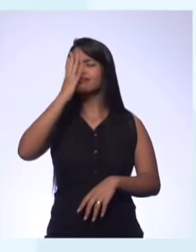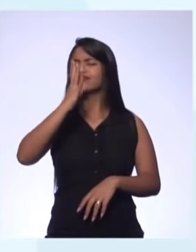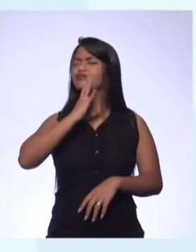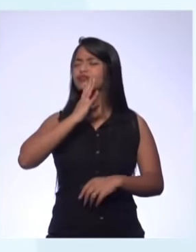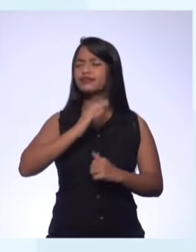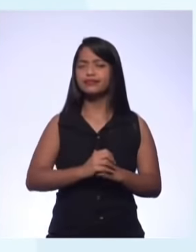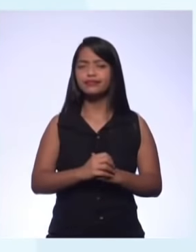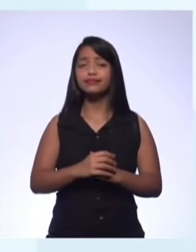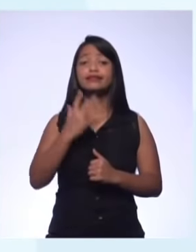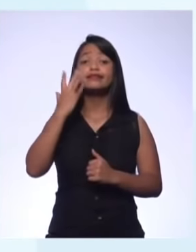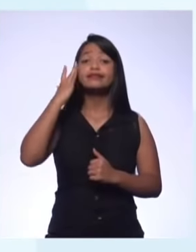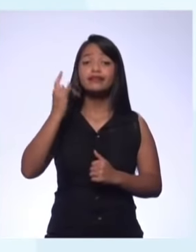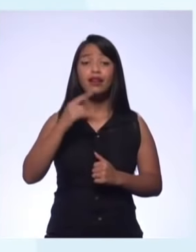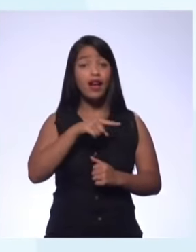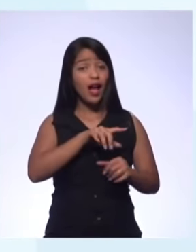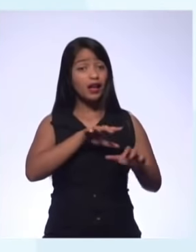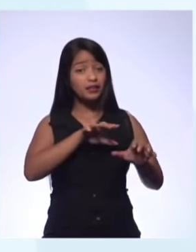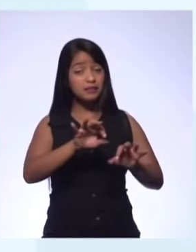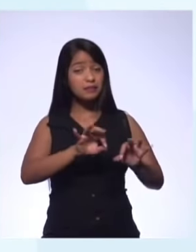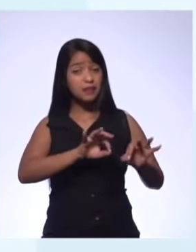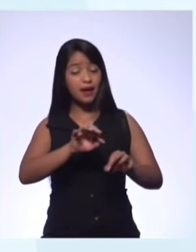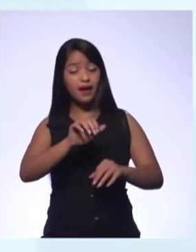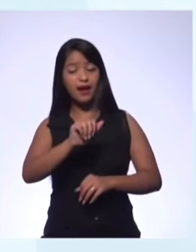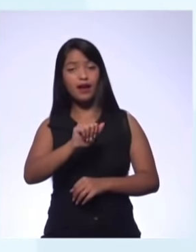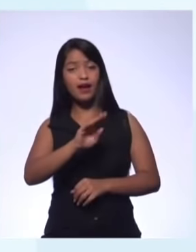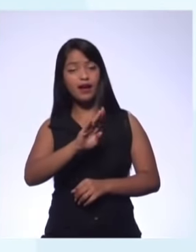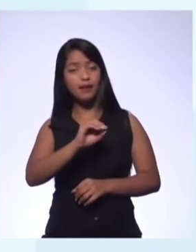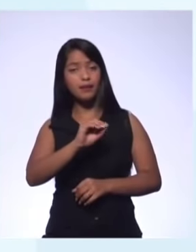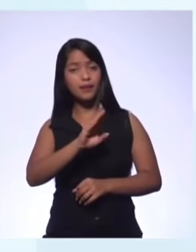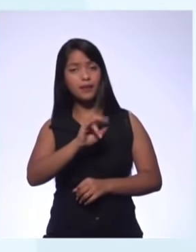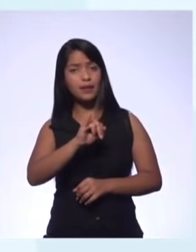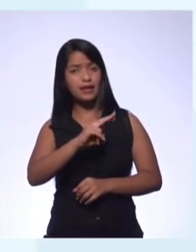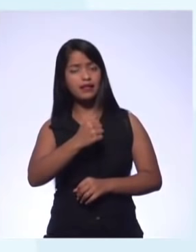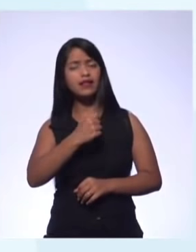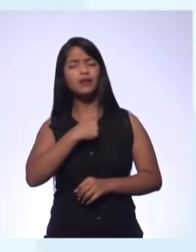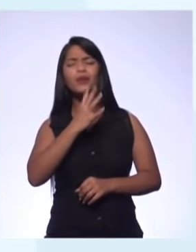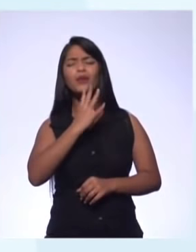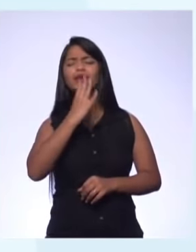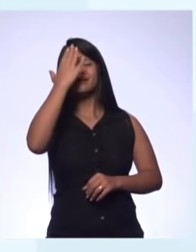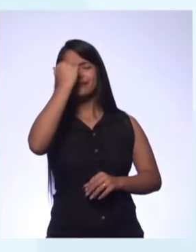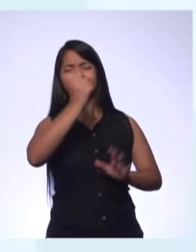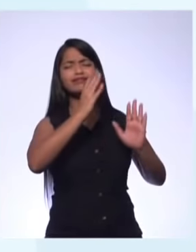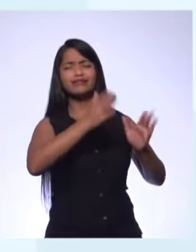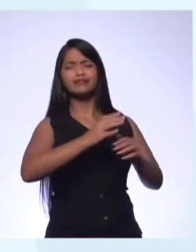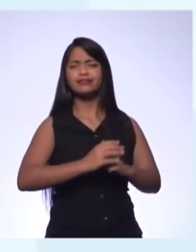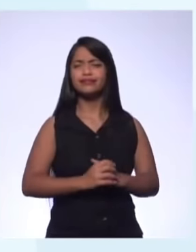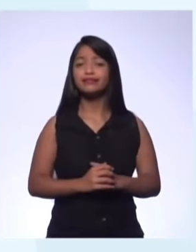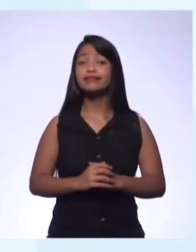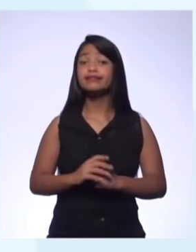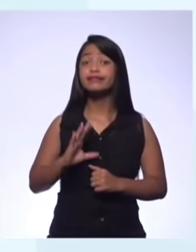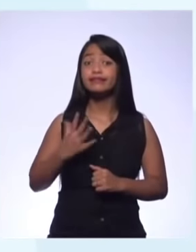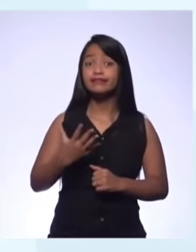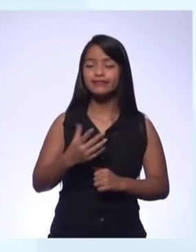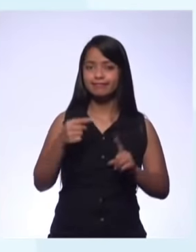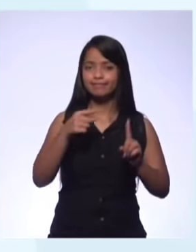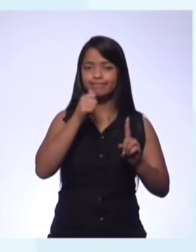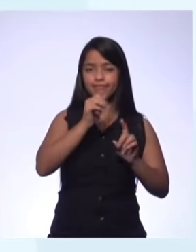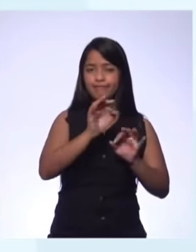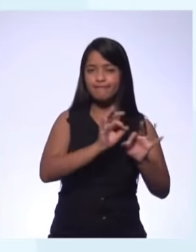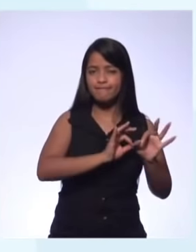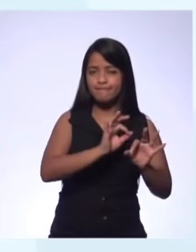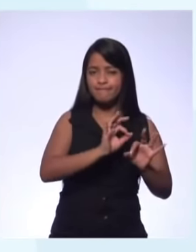assim que se prepara a abobrinha? Mas isso eu já sabia. Por isso a mulher decidiu dar-lhe uma lição. E no dia seguinte,